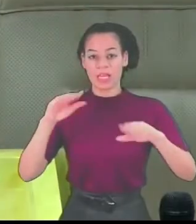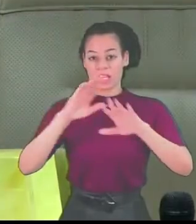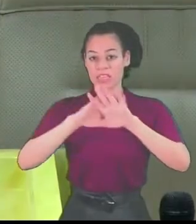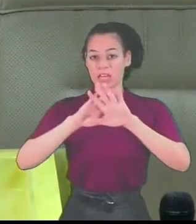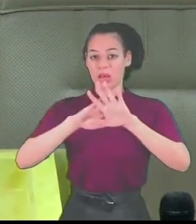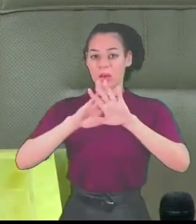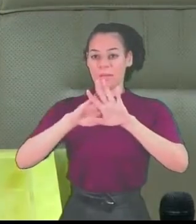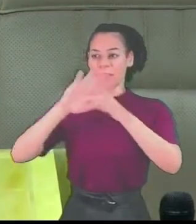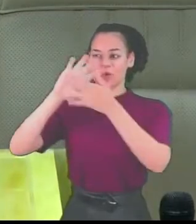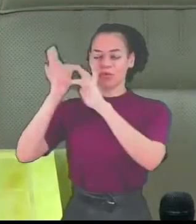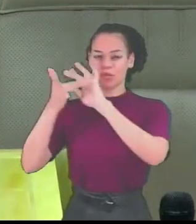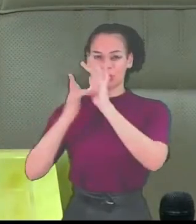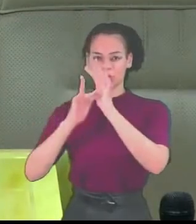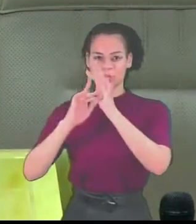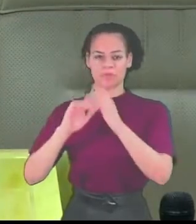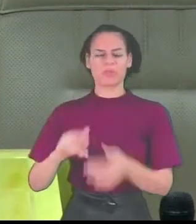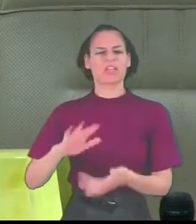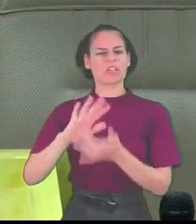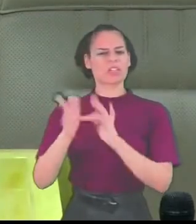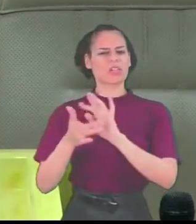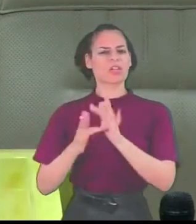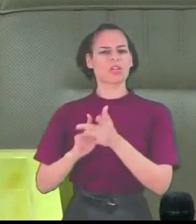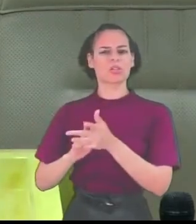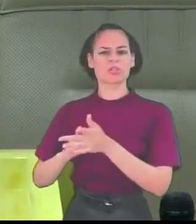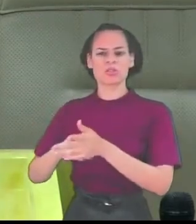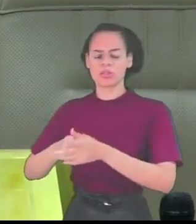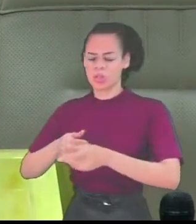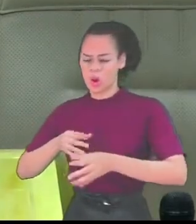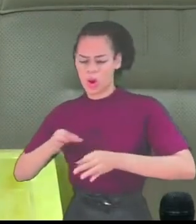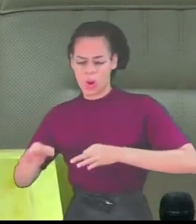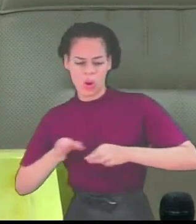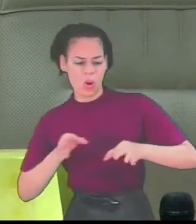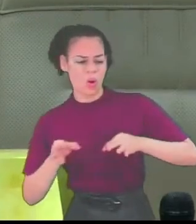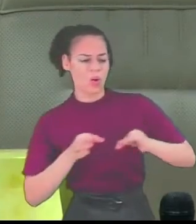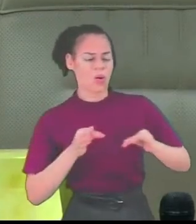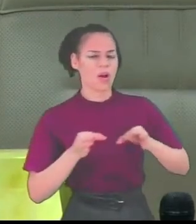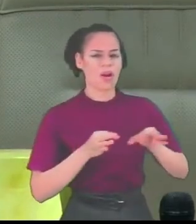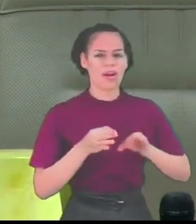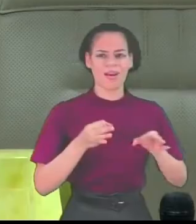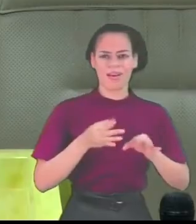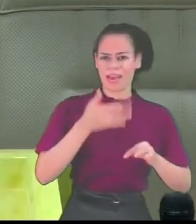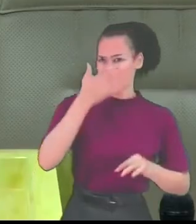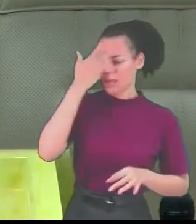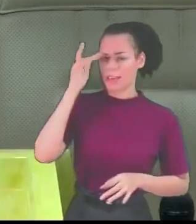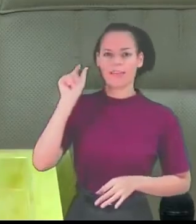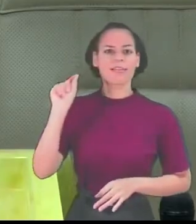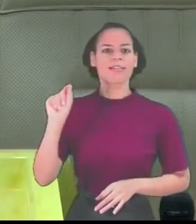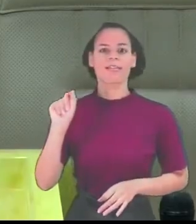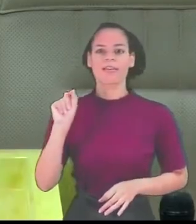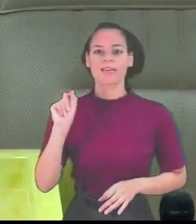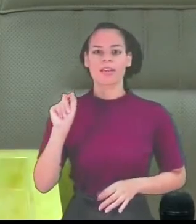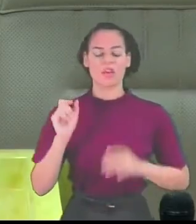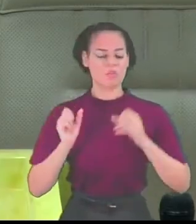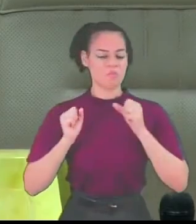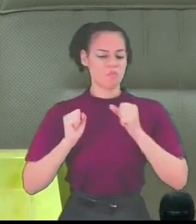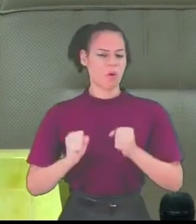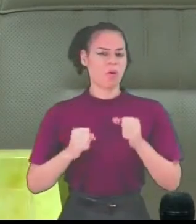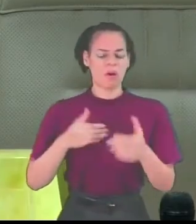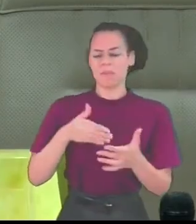operando eu quem quem quem pode